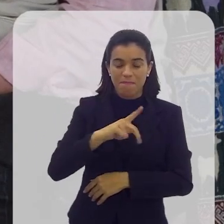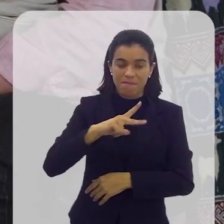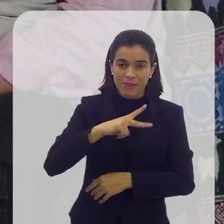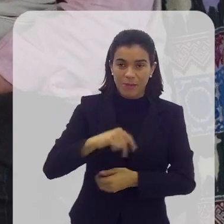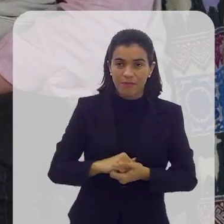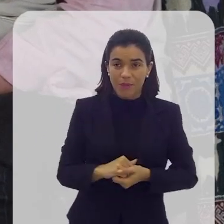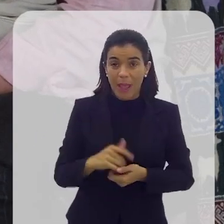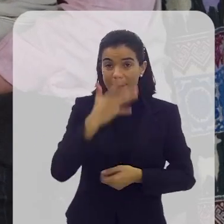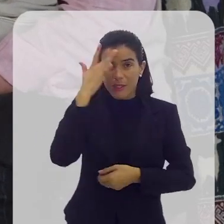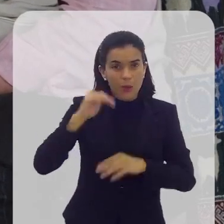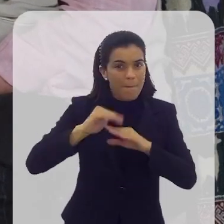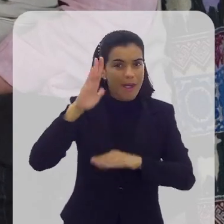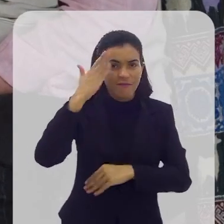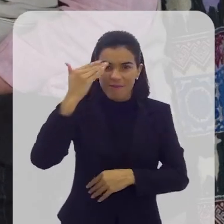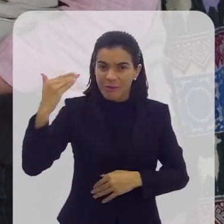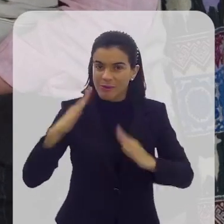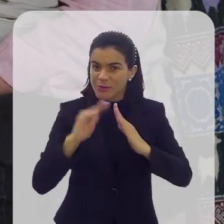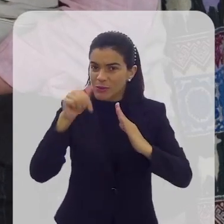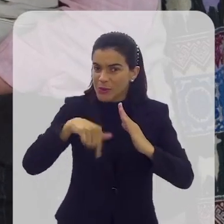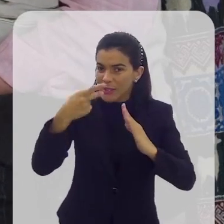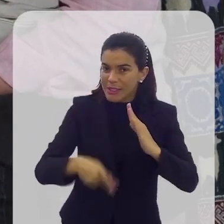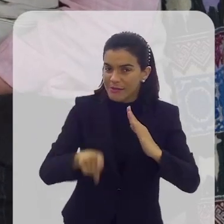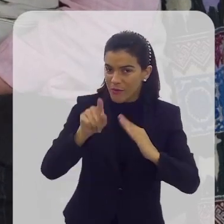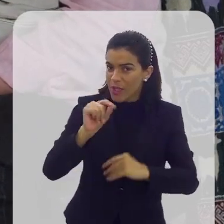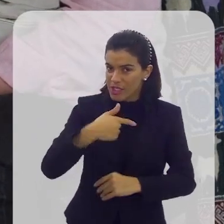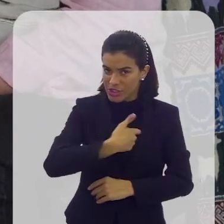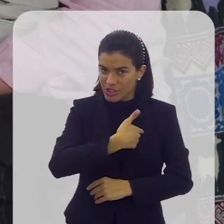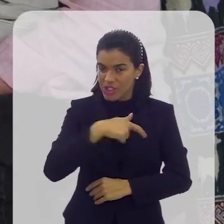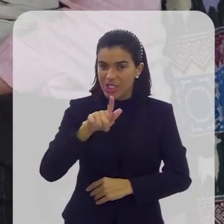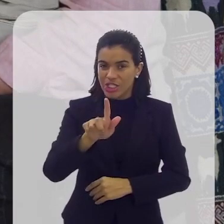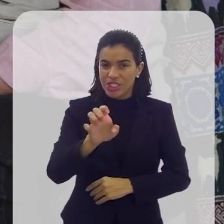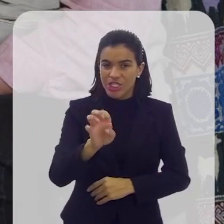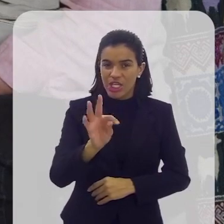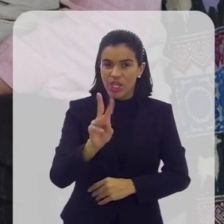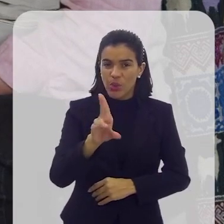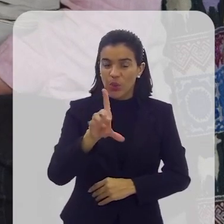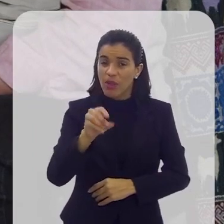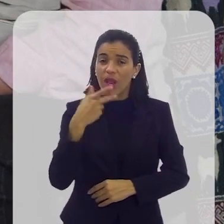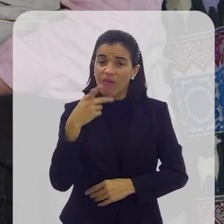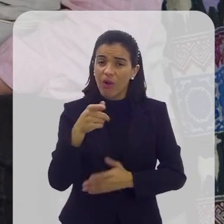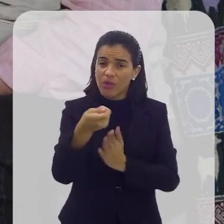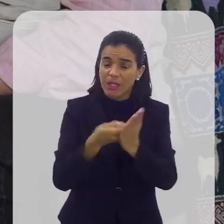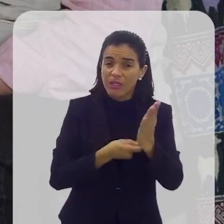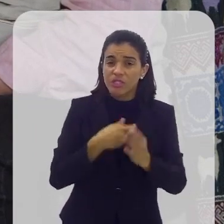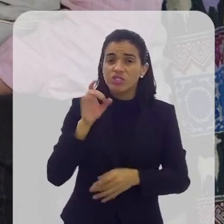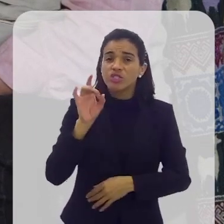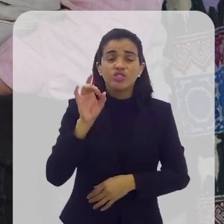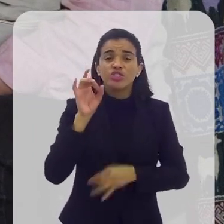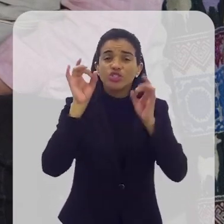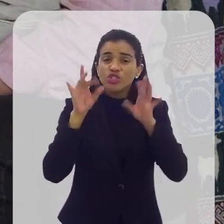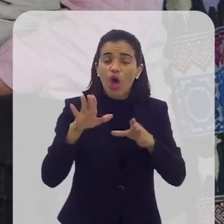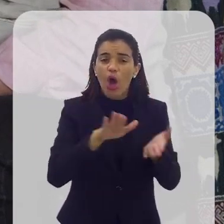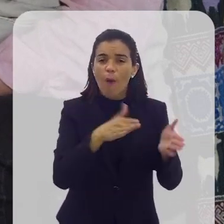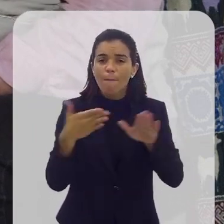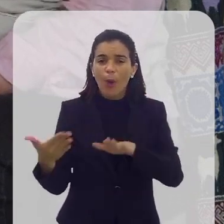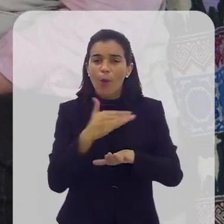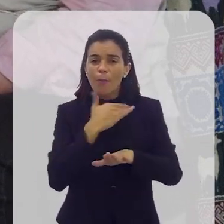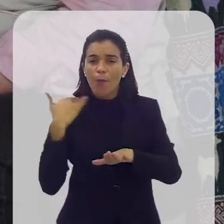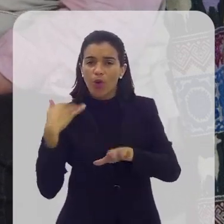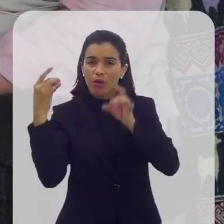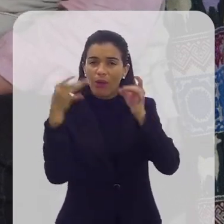tal ponto que em Brasília existe o Catetinho, então, que era o Palácio de Tábuas. Então, aqui o Palácio